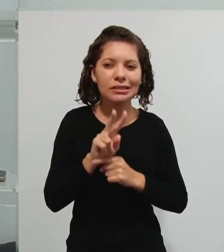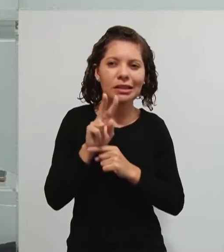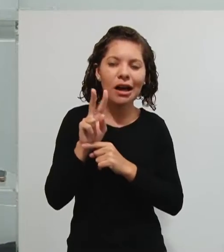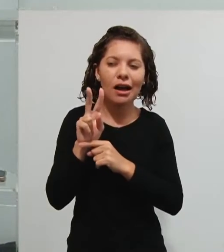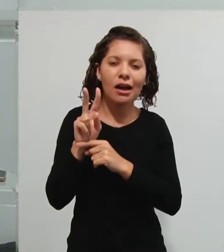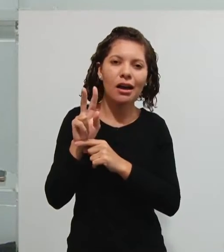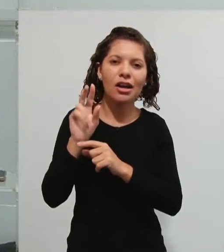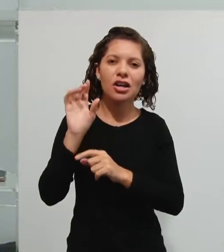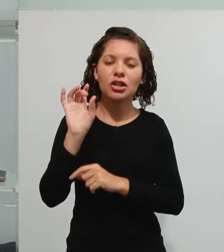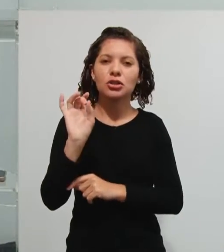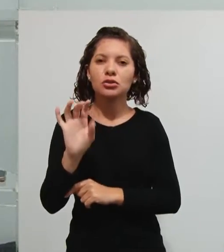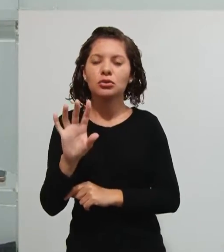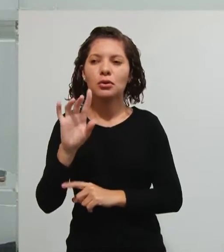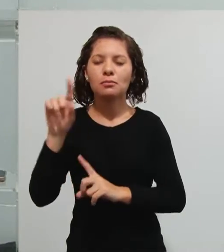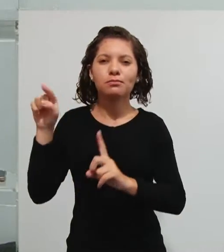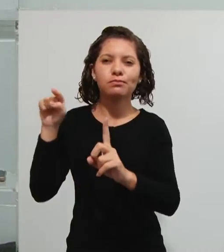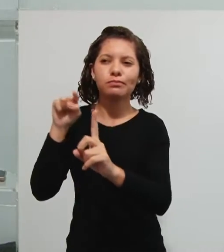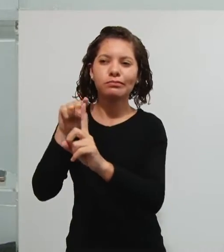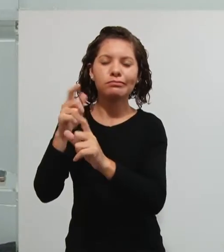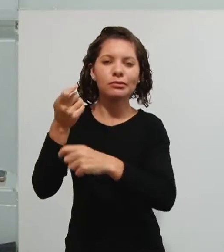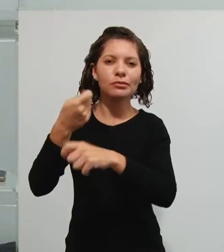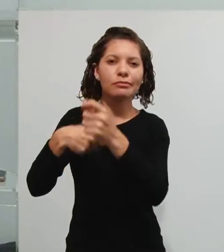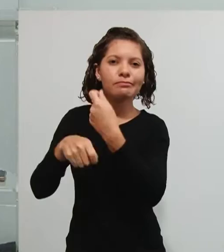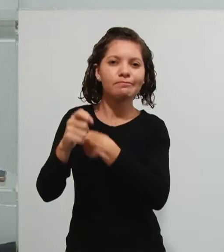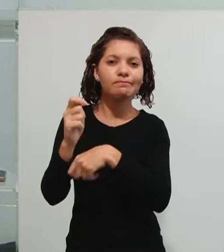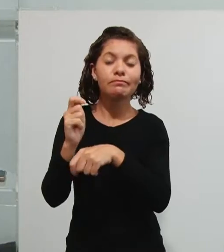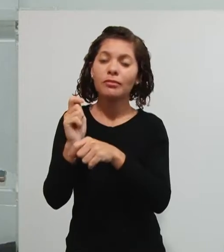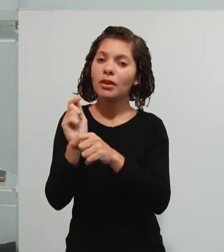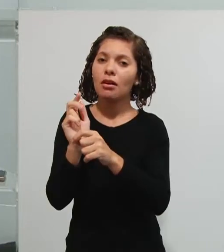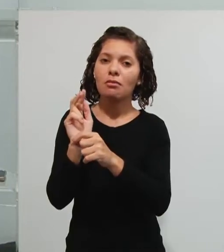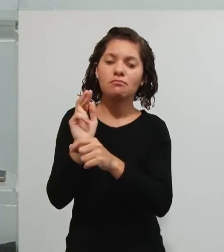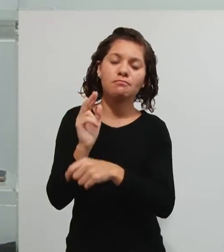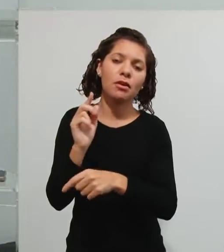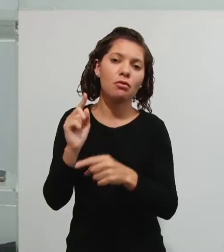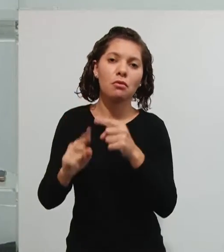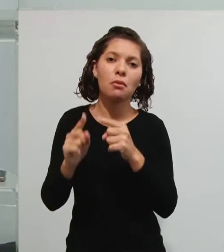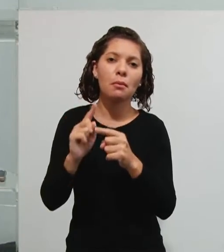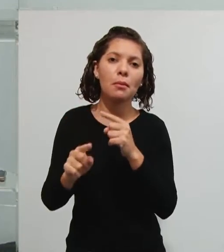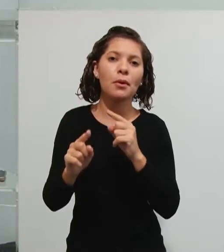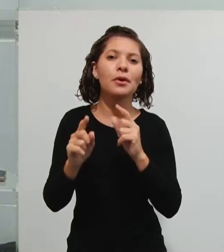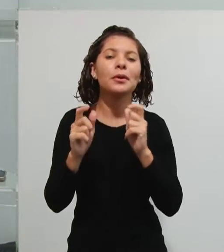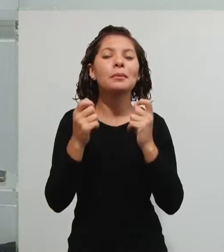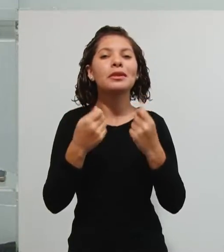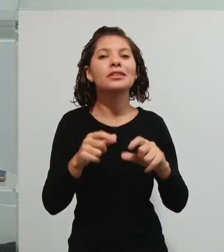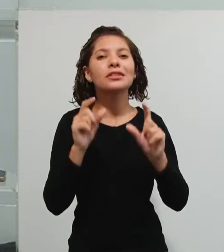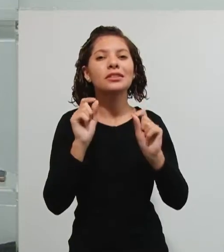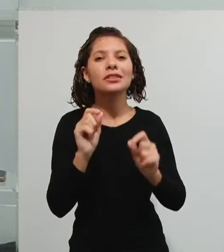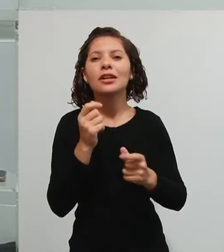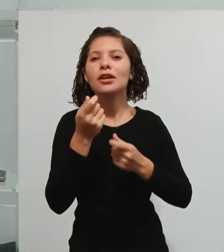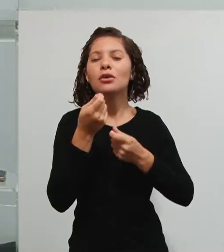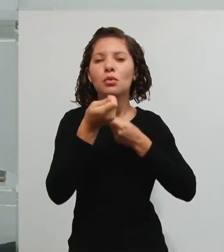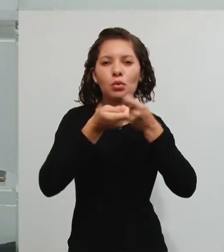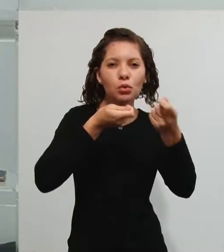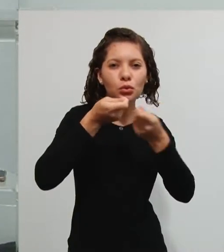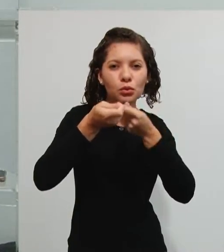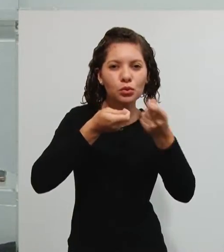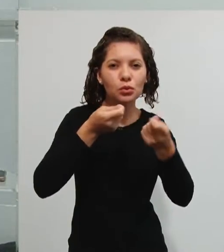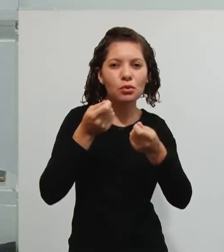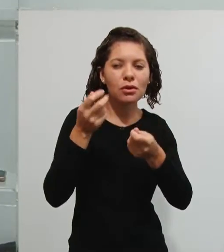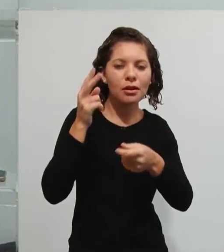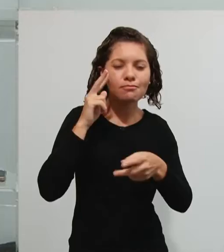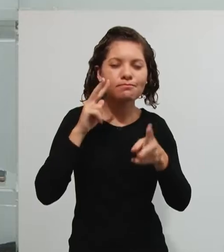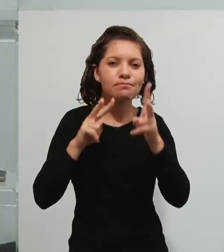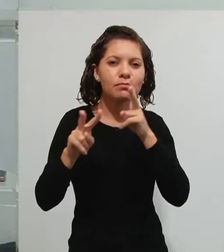uma função administrativa. Preciso fazer esse controle olhando todas as variáveis